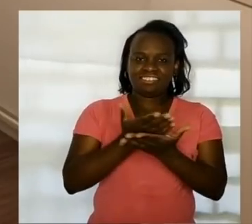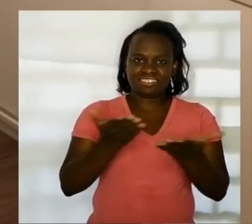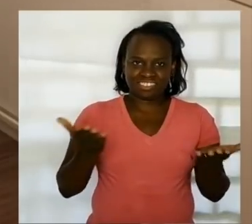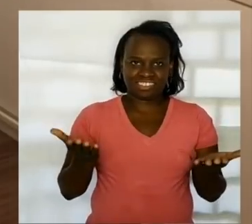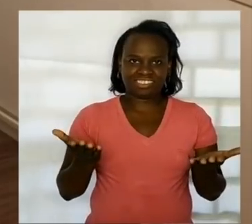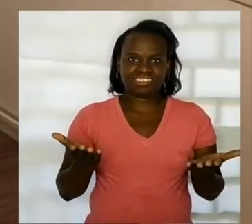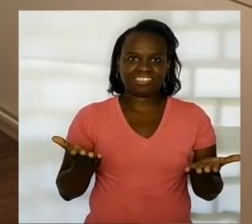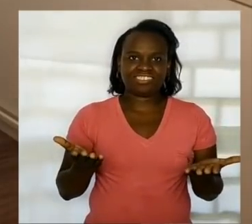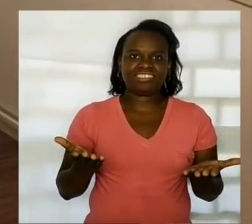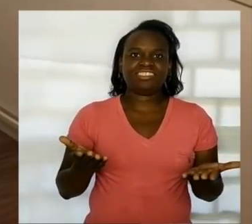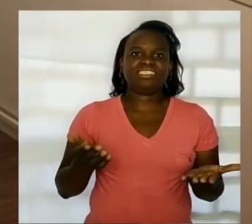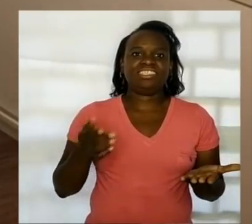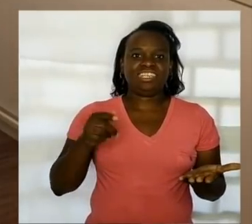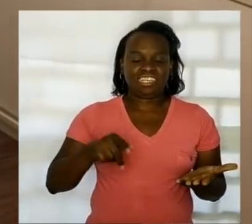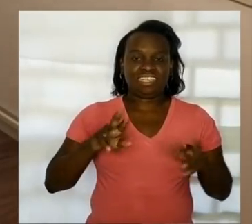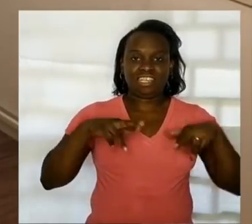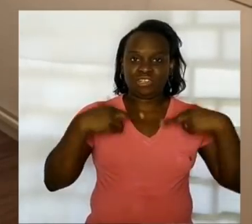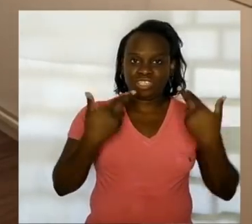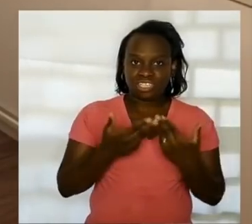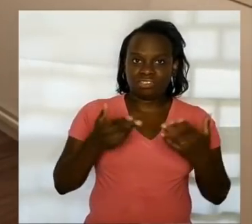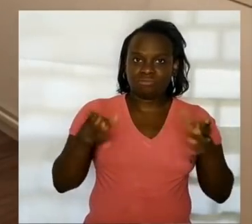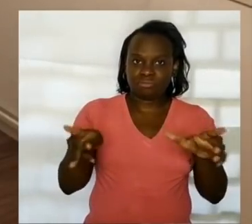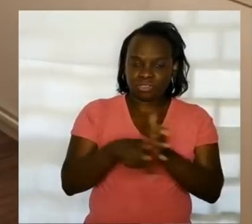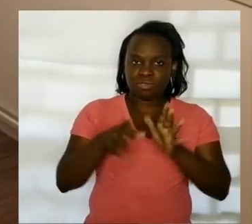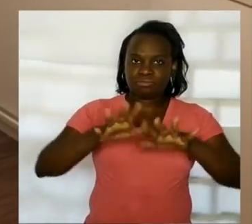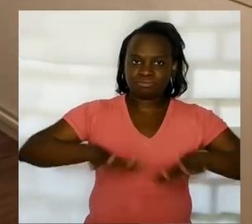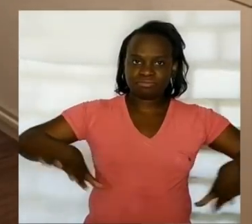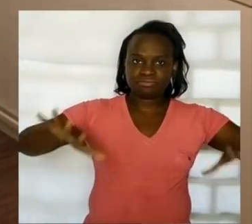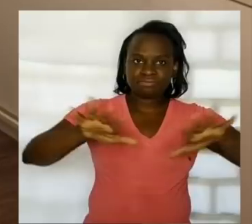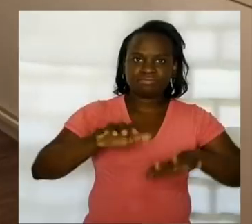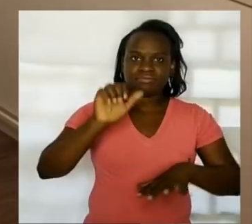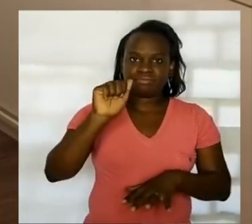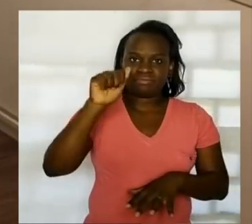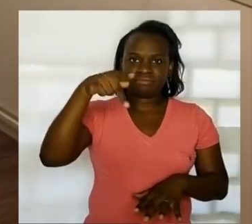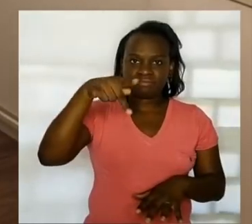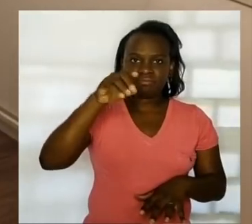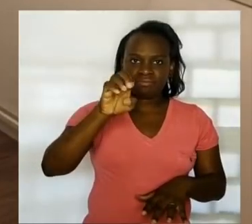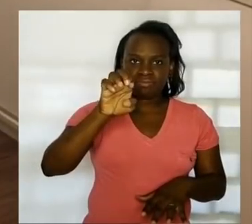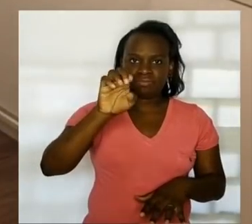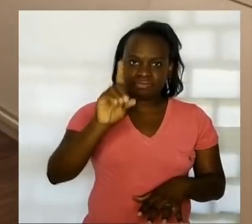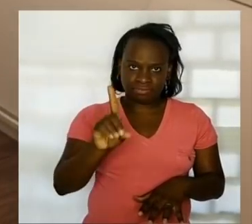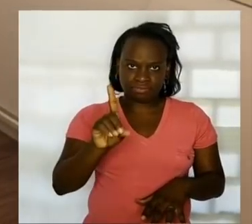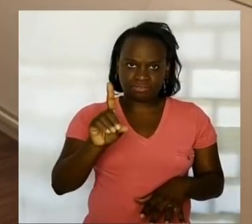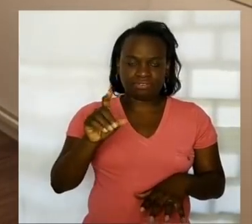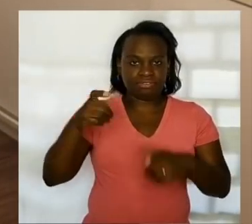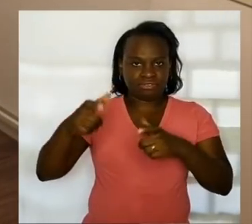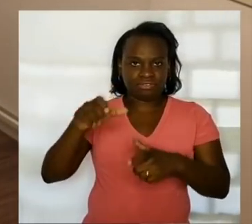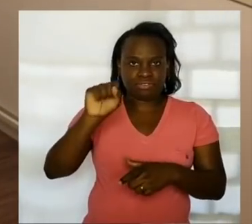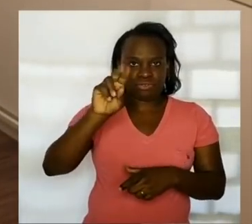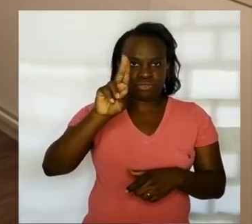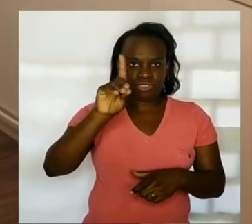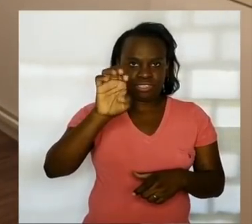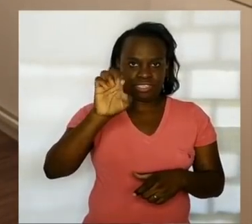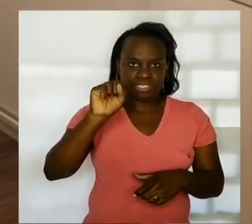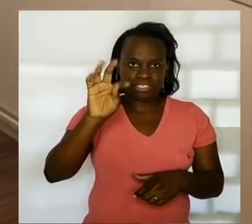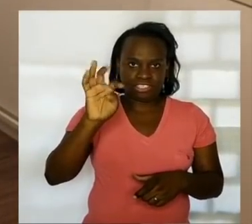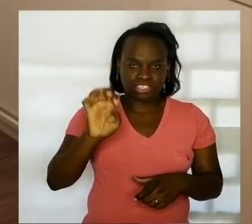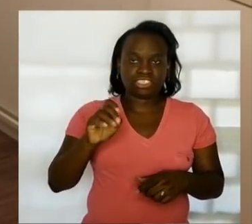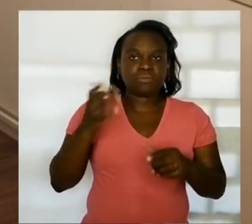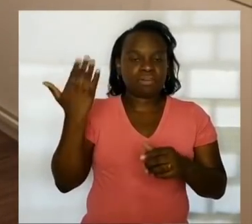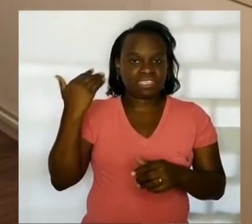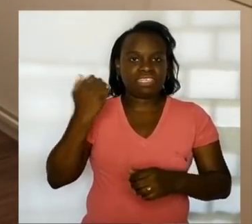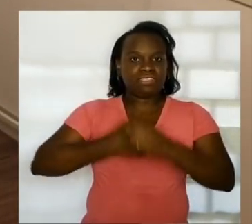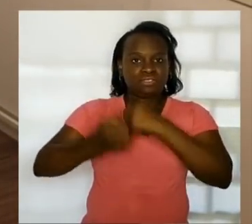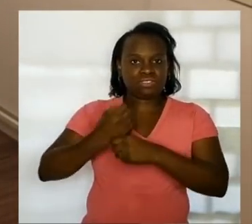vocês nessa 14ª reunião regional da AMPED Sudeste. Participei